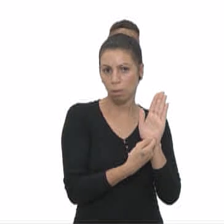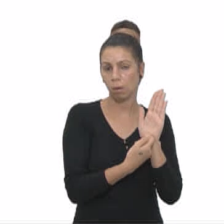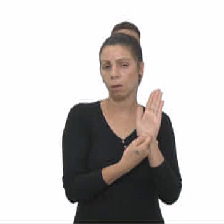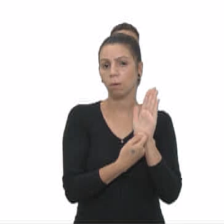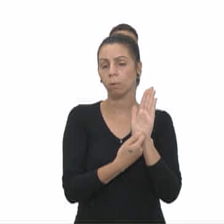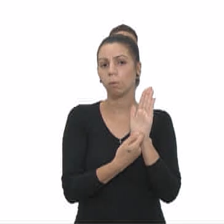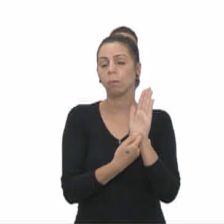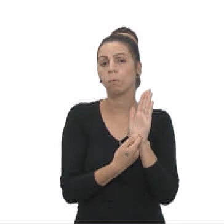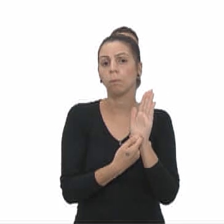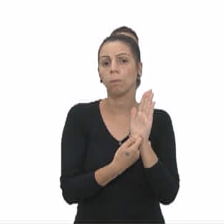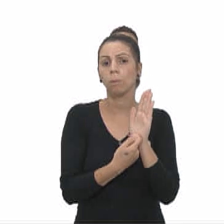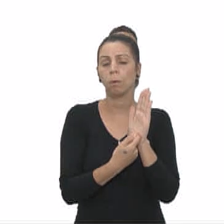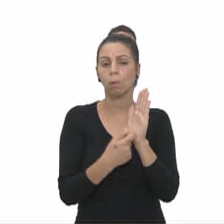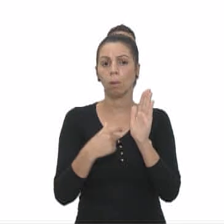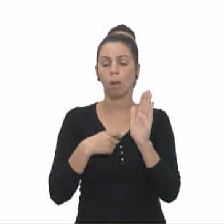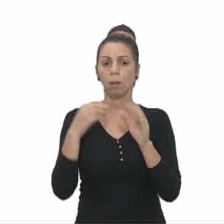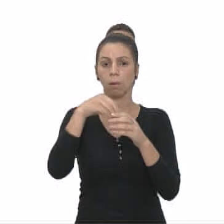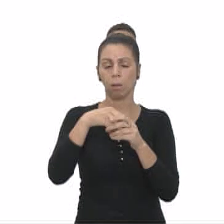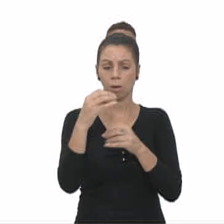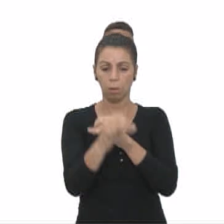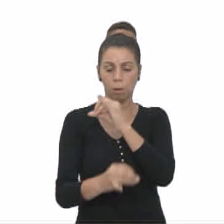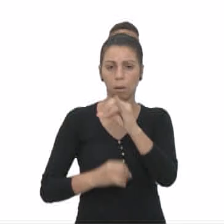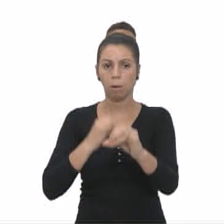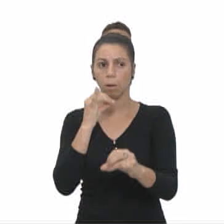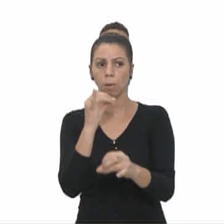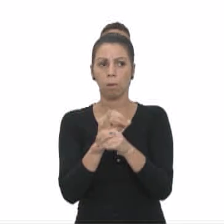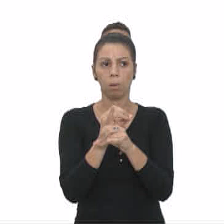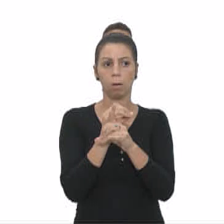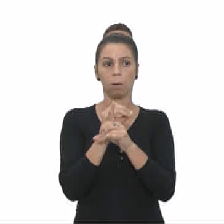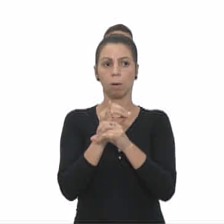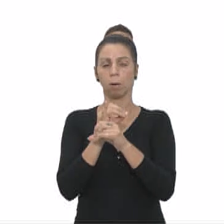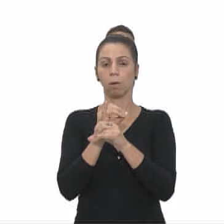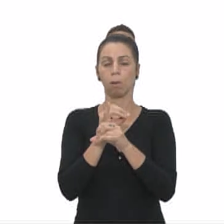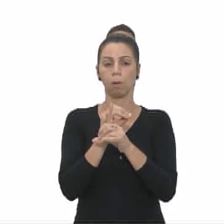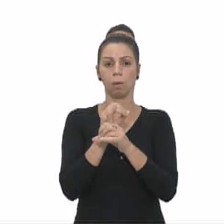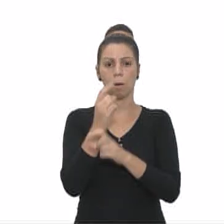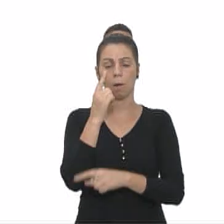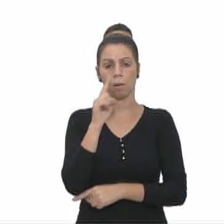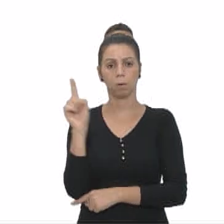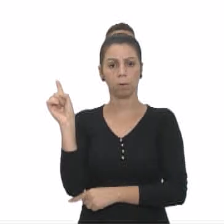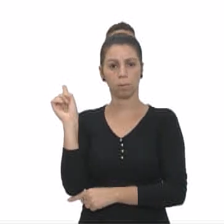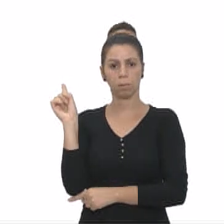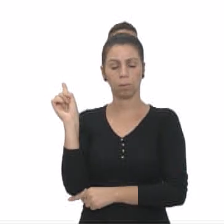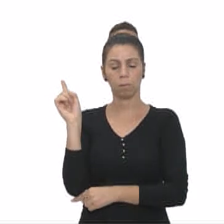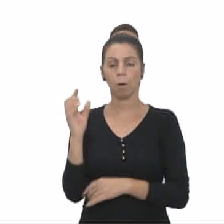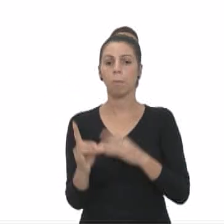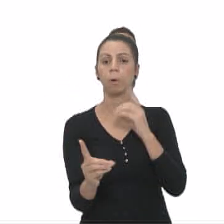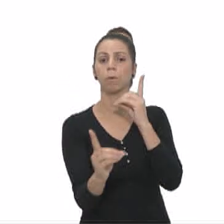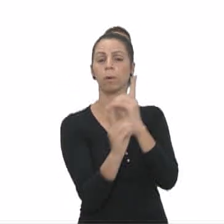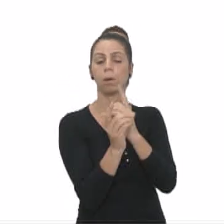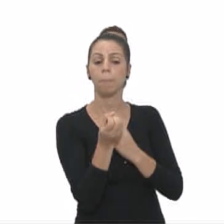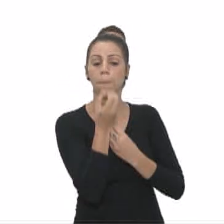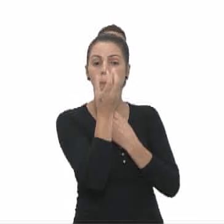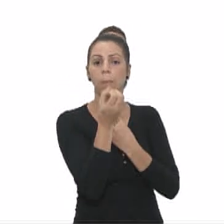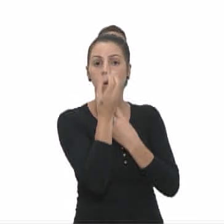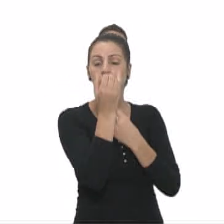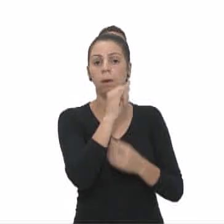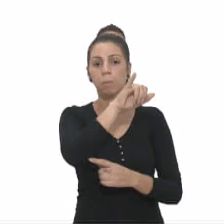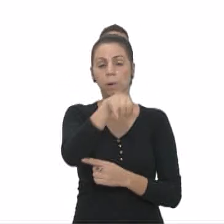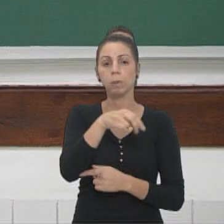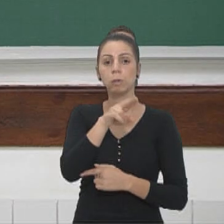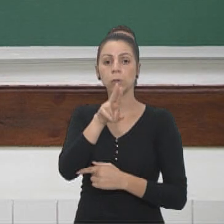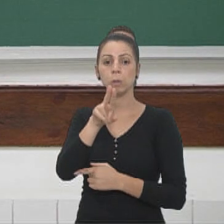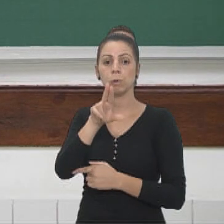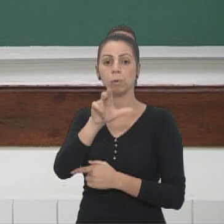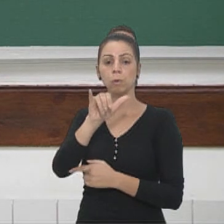nós podemos consultá-lo, chamado Ciudad Seva. Aí vamos encontrar não só os poemas do Julio Cortázar, como seus contos